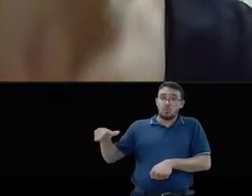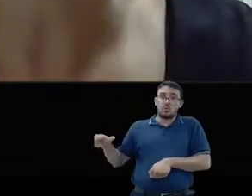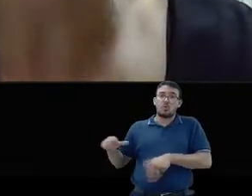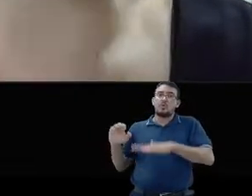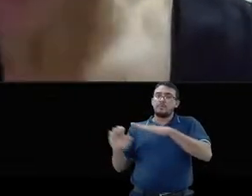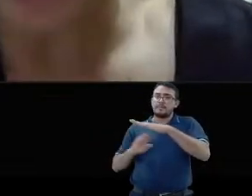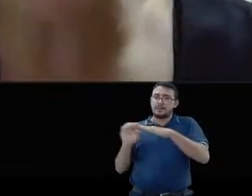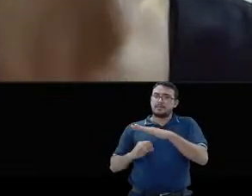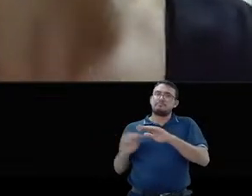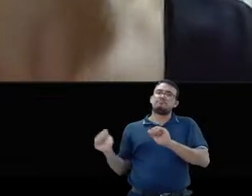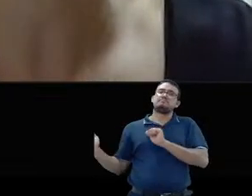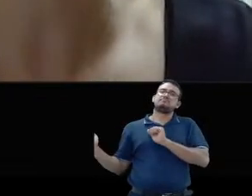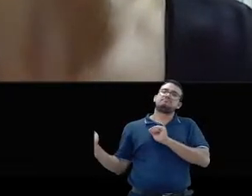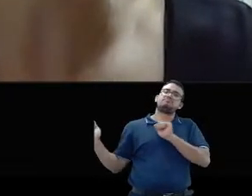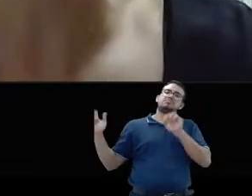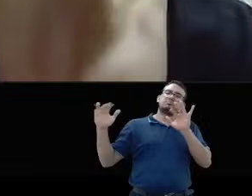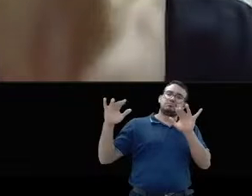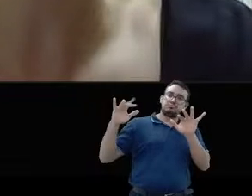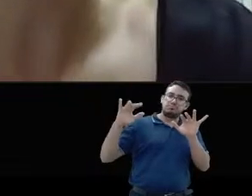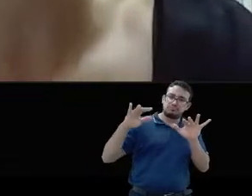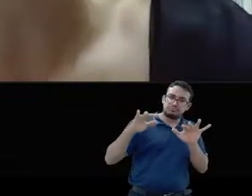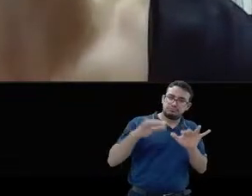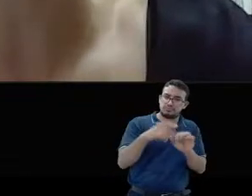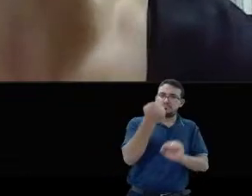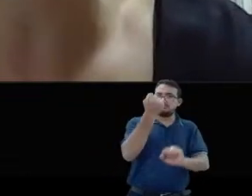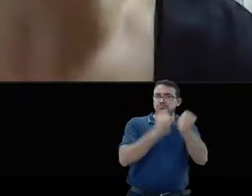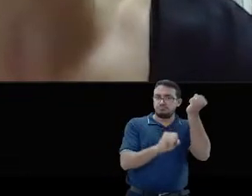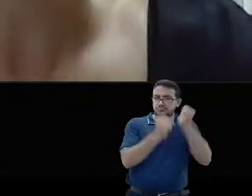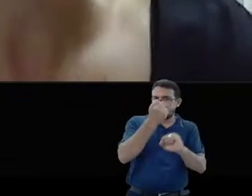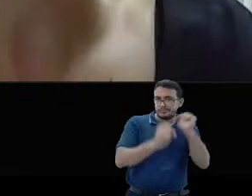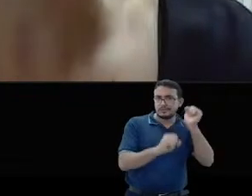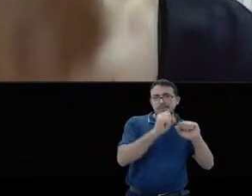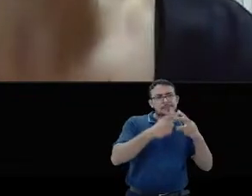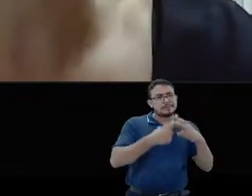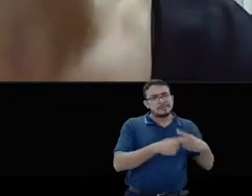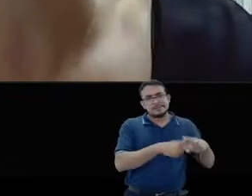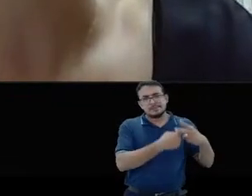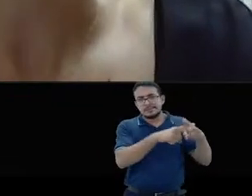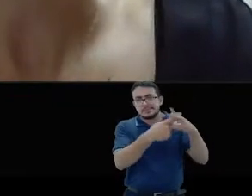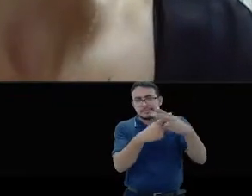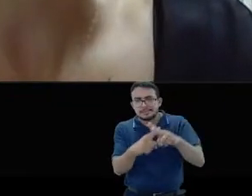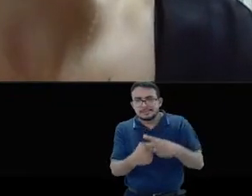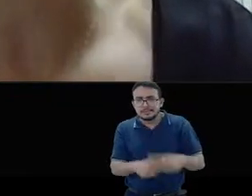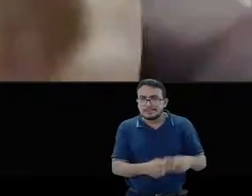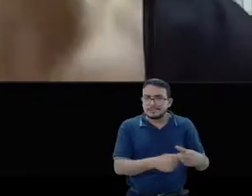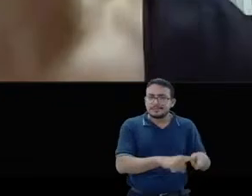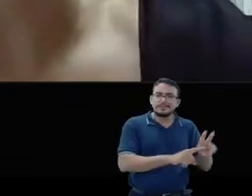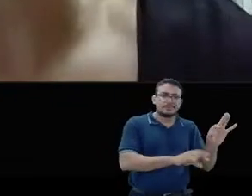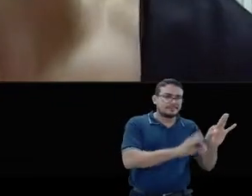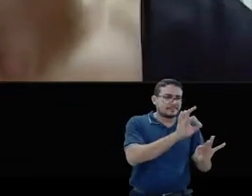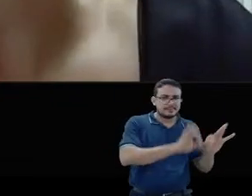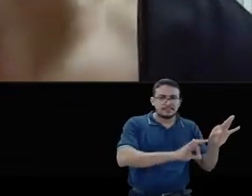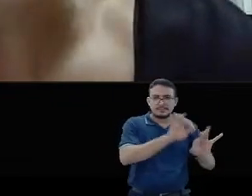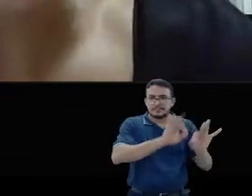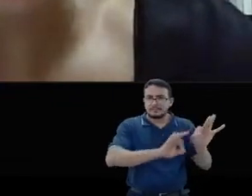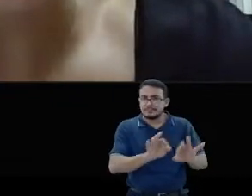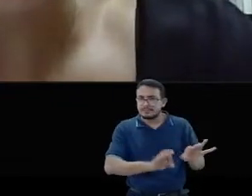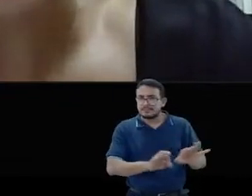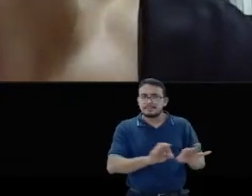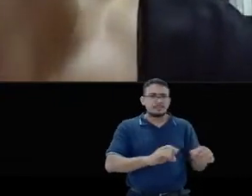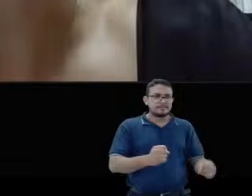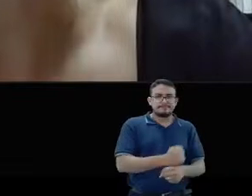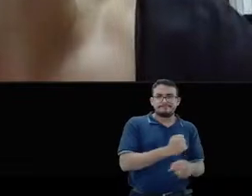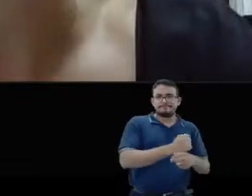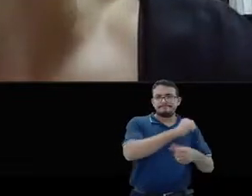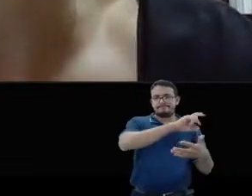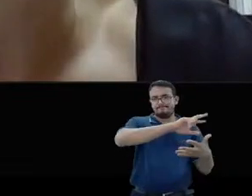esse pro prátio industrial para fazer reformas, reparos, manutenções, construções. Então,